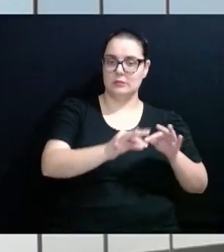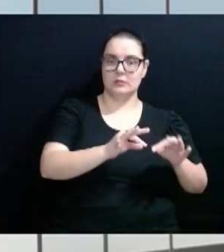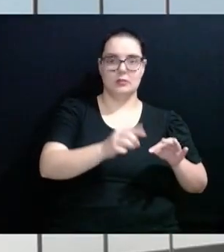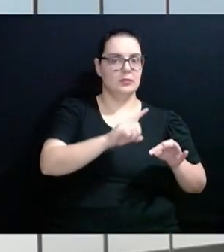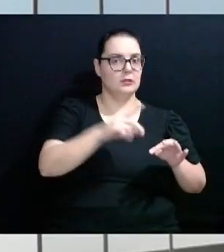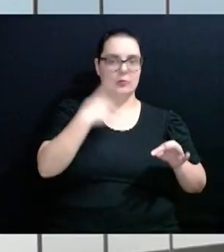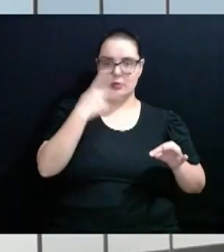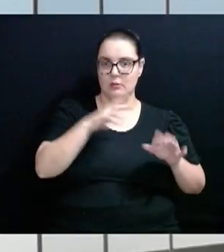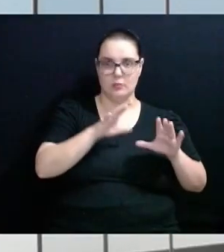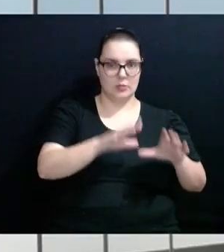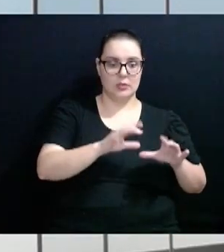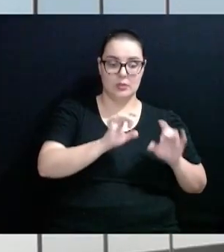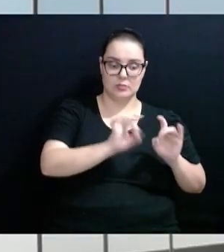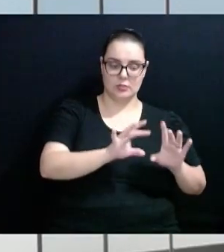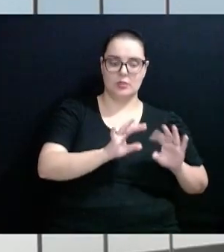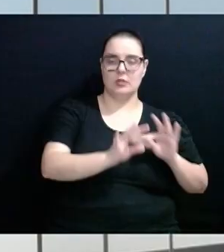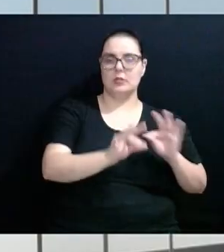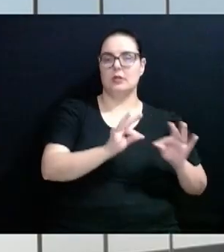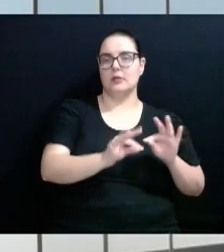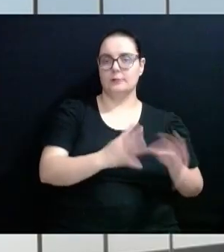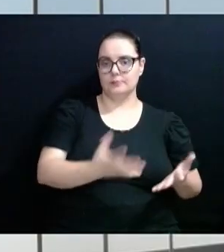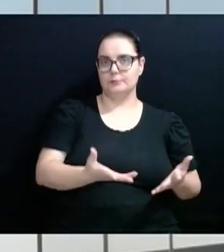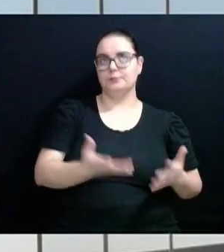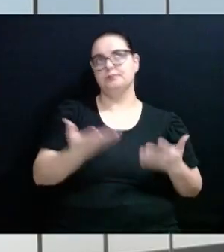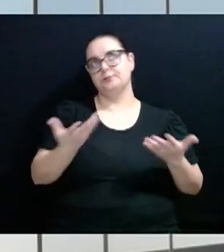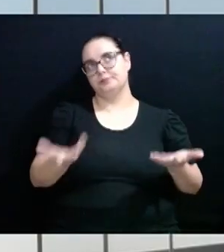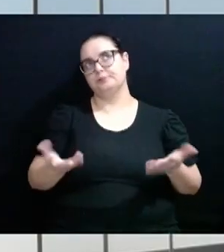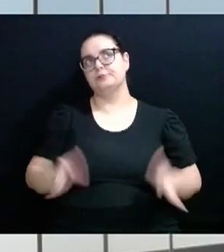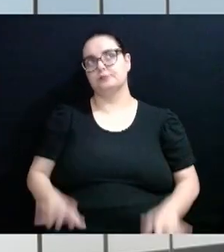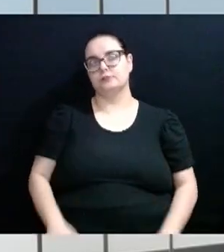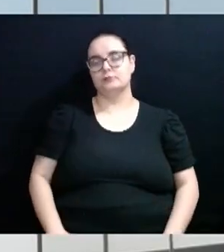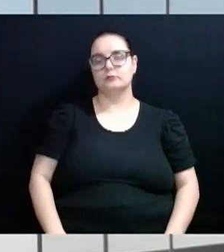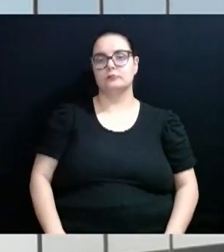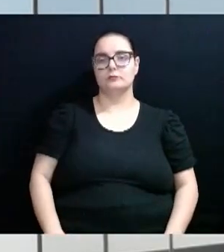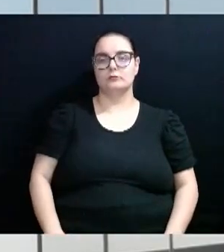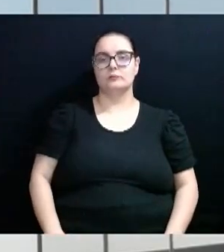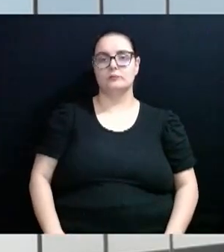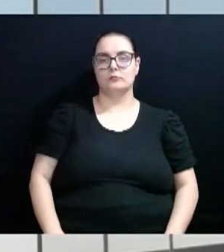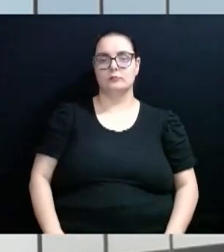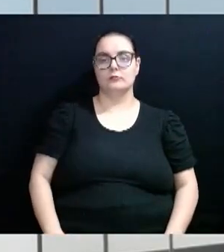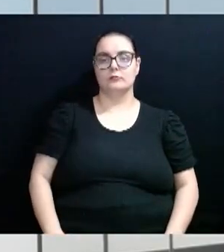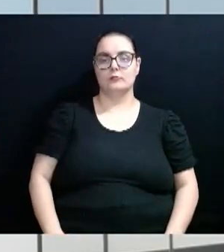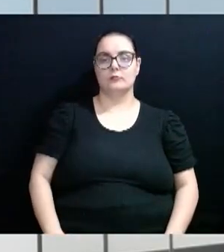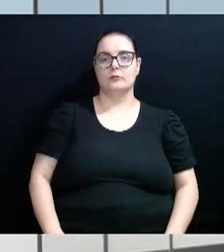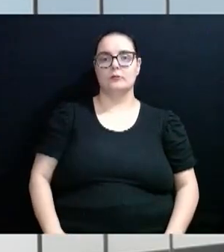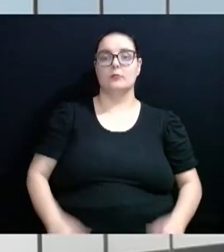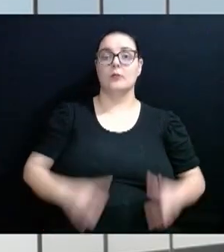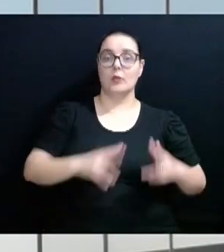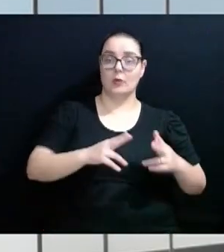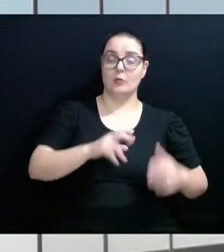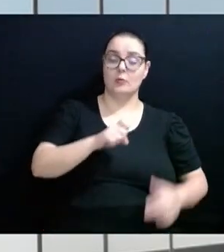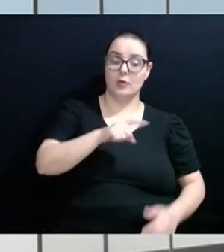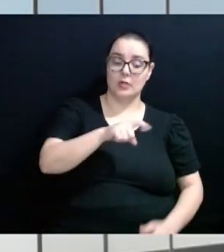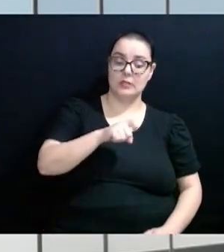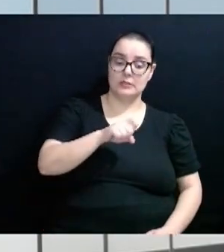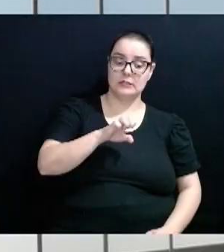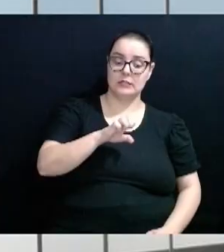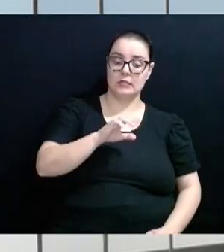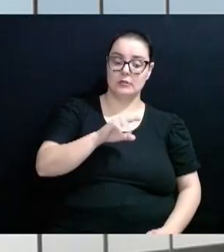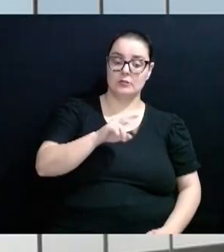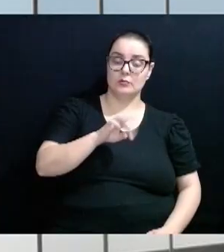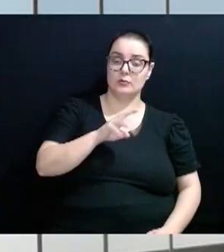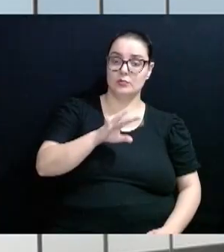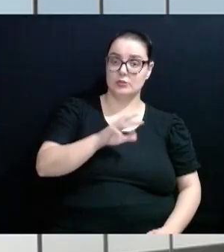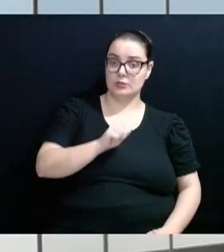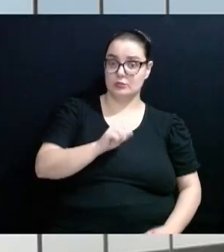né, para, digamos assim, como executiva de todo o processo